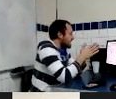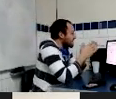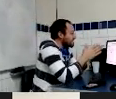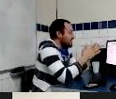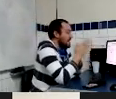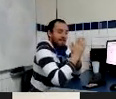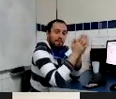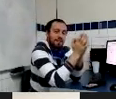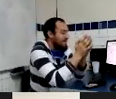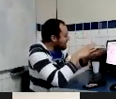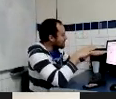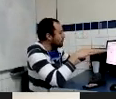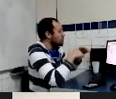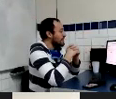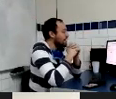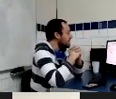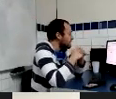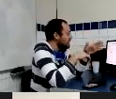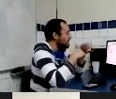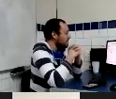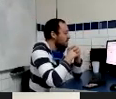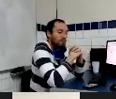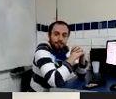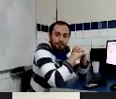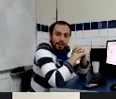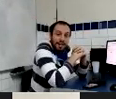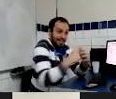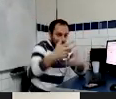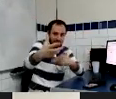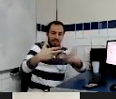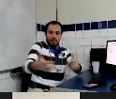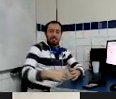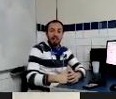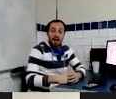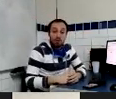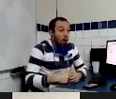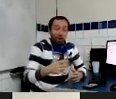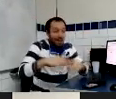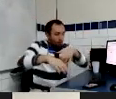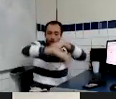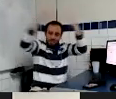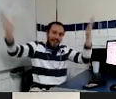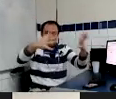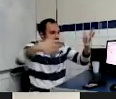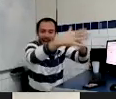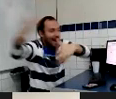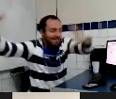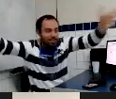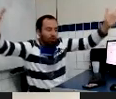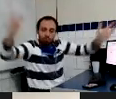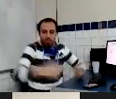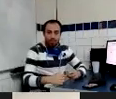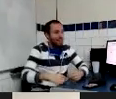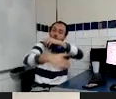necessariamente, ele vai precisar desses funcionários aqui que estão em vermelho. Desses intermediários. Porque ele não consegue ir na